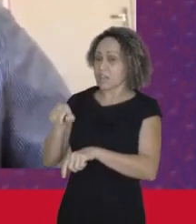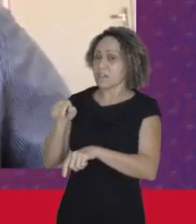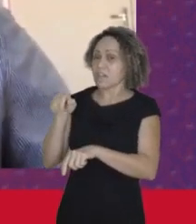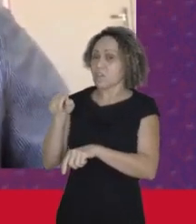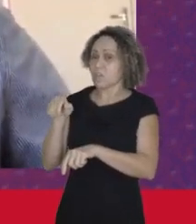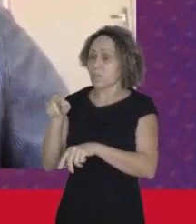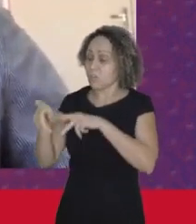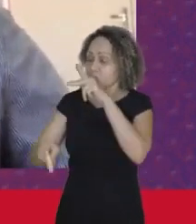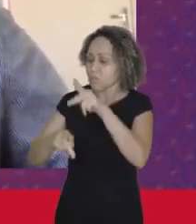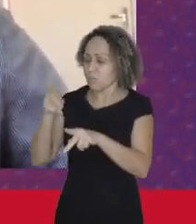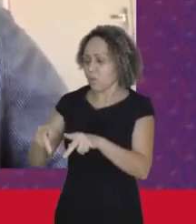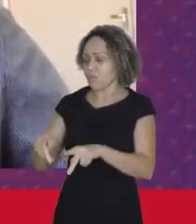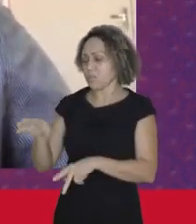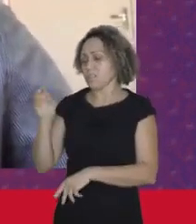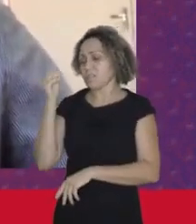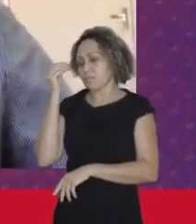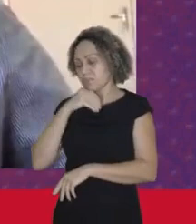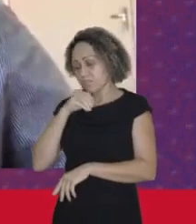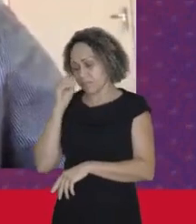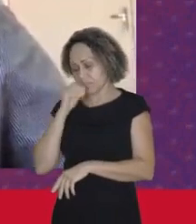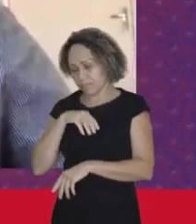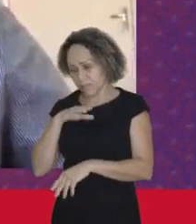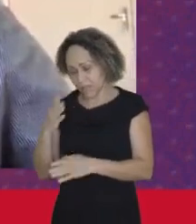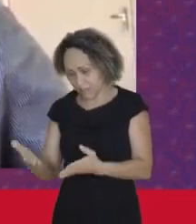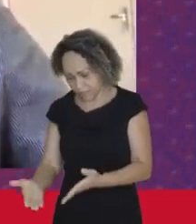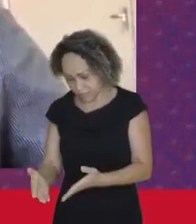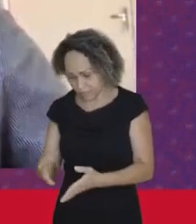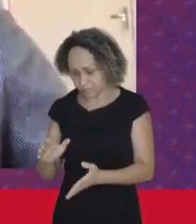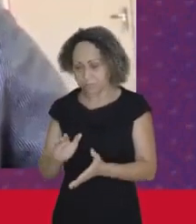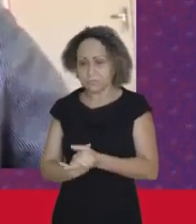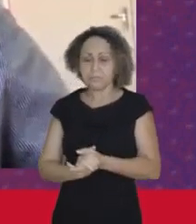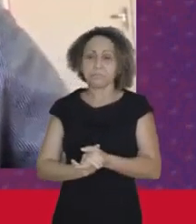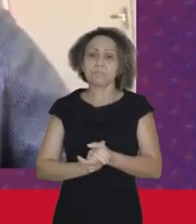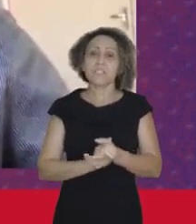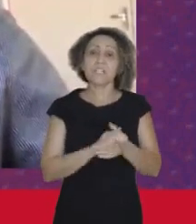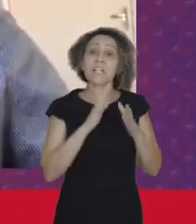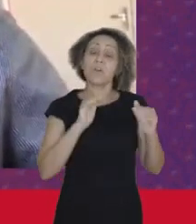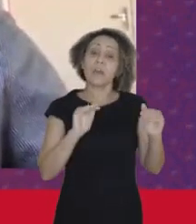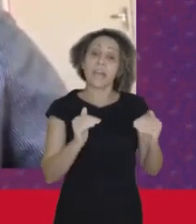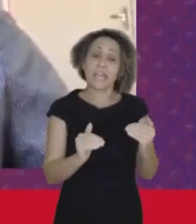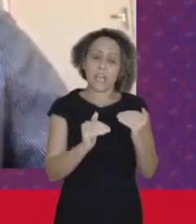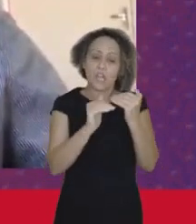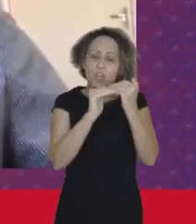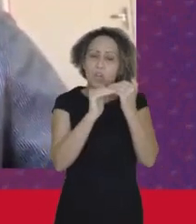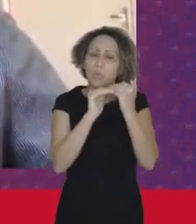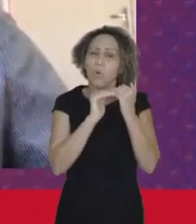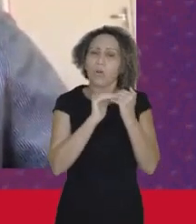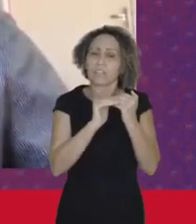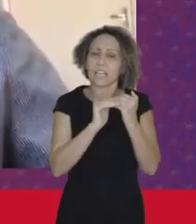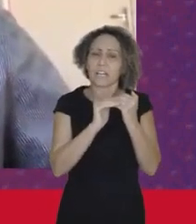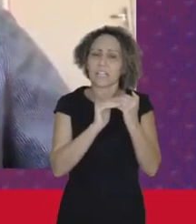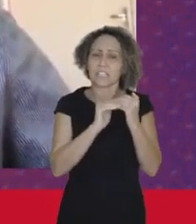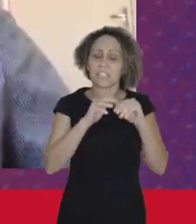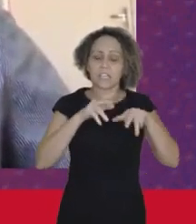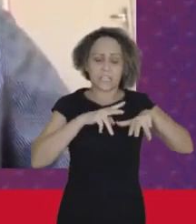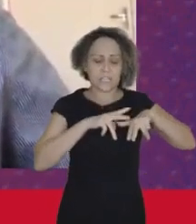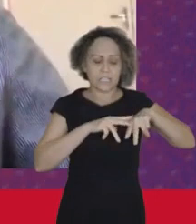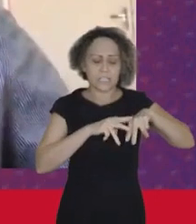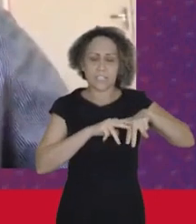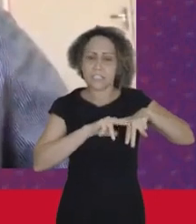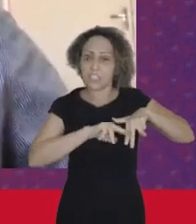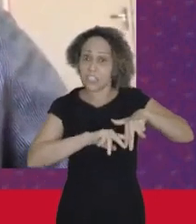de desigualdade de gênero é considerada uma forma de violência dos direitos humanos, já